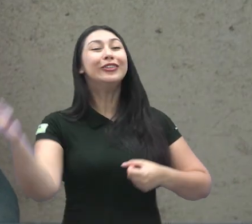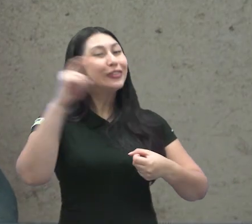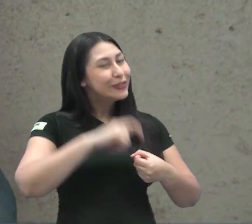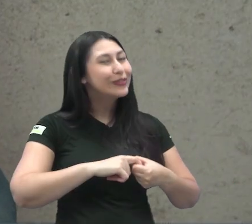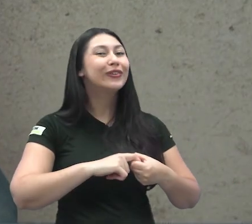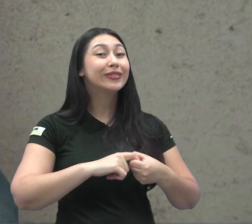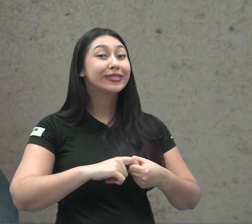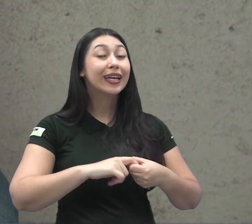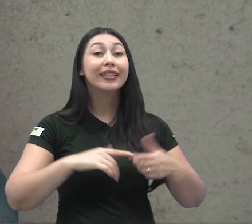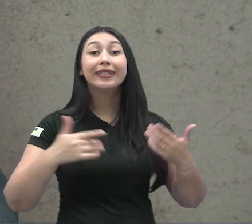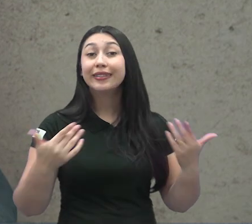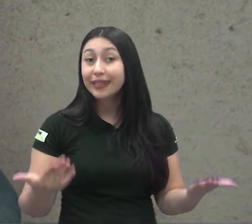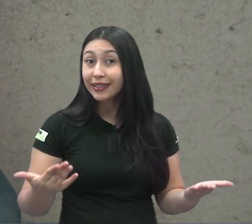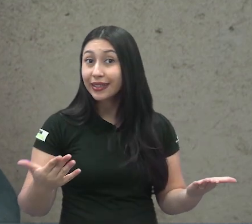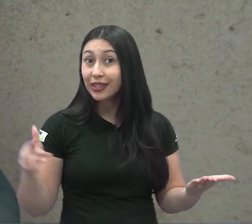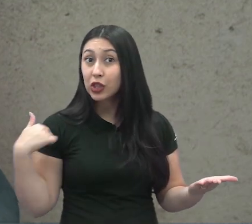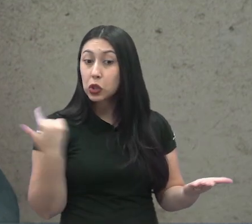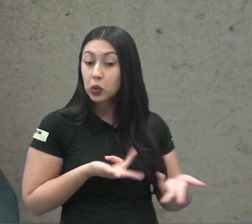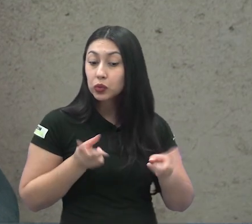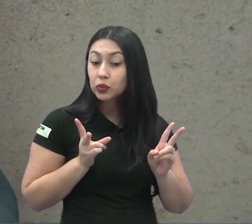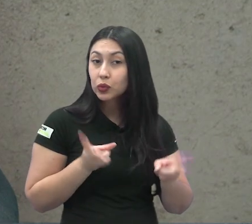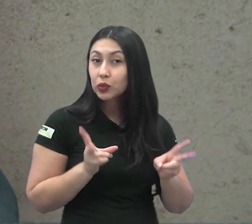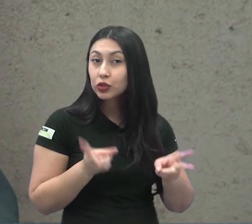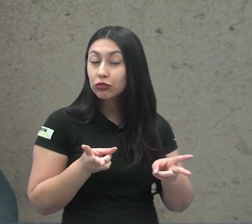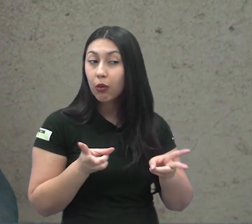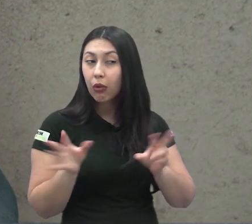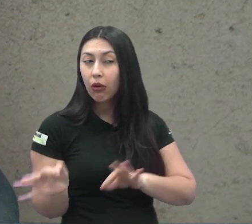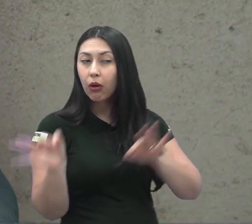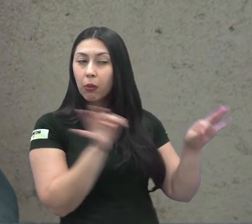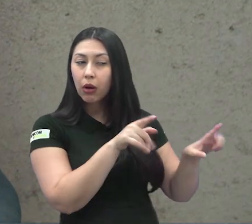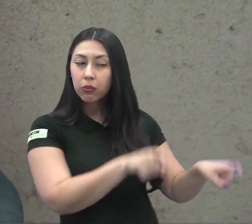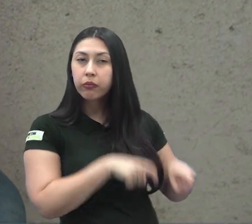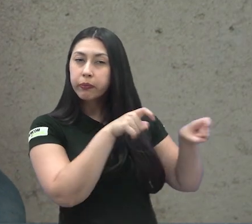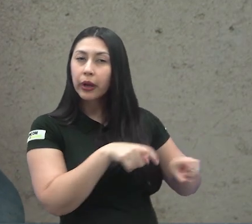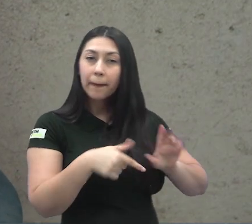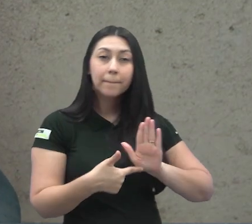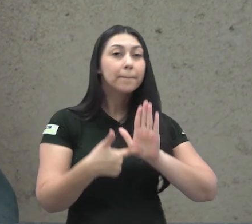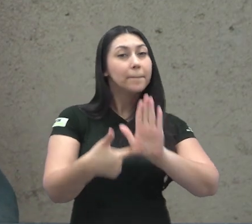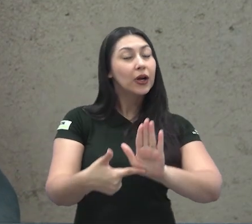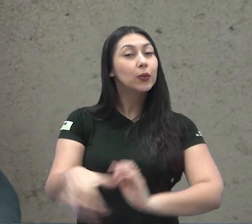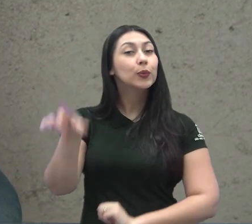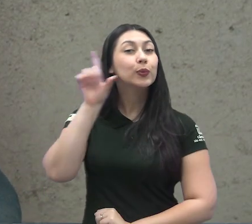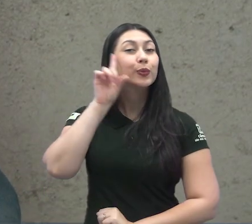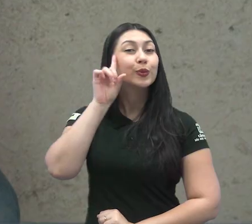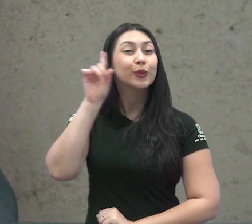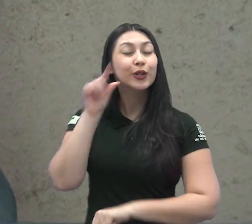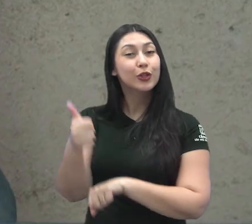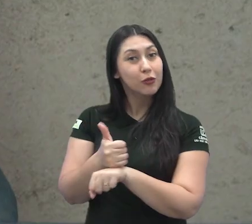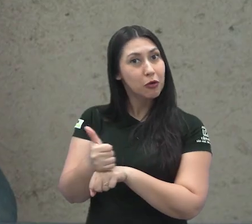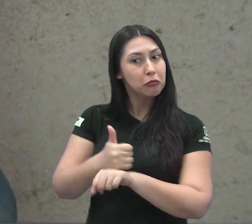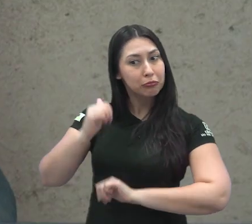no Estação Mercado e na volta a gente segue para o campo para mostrar como é o dia a dia, né, de